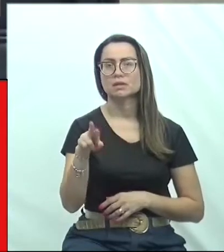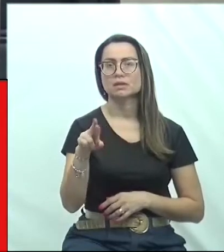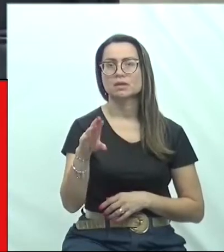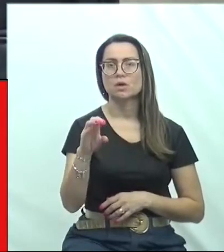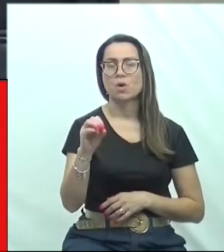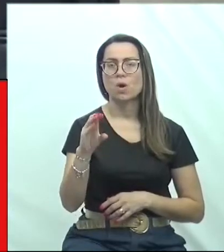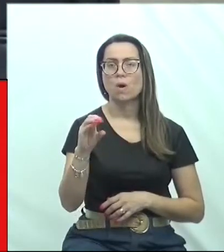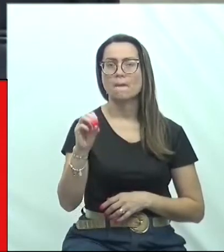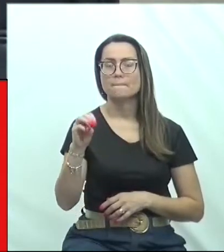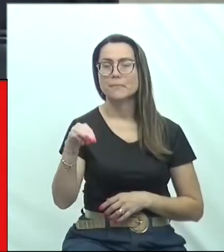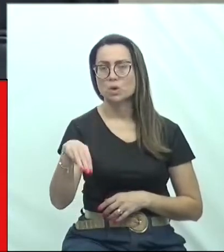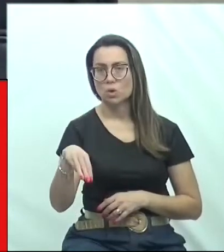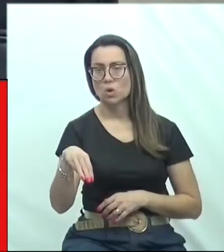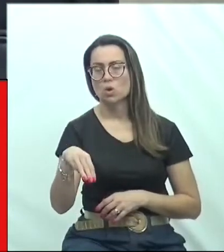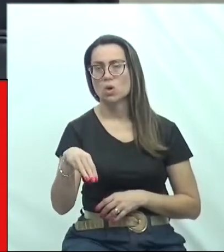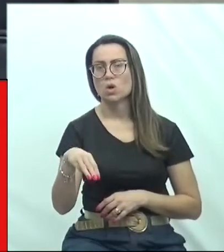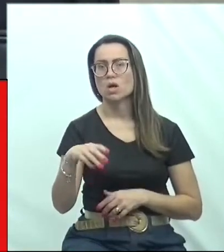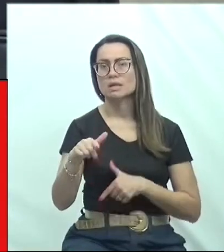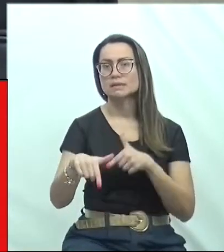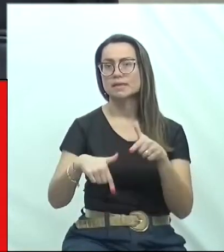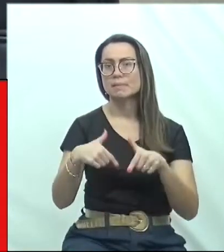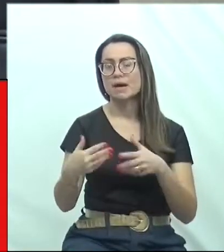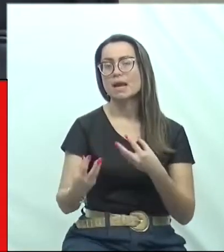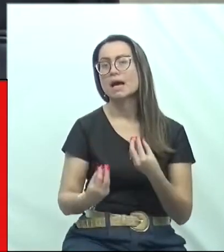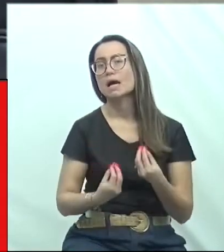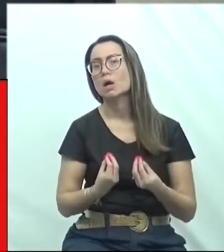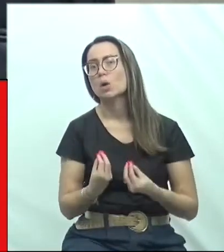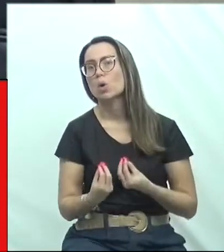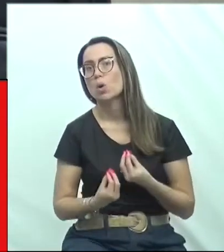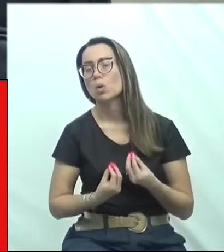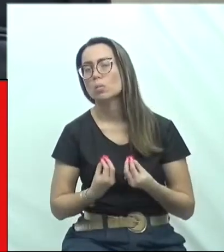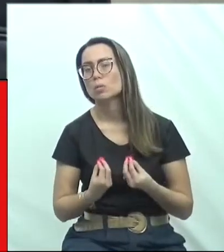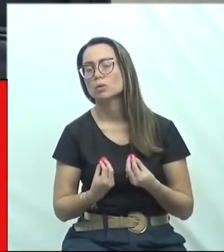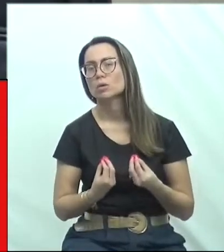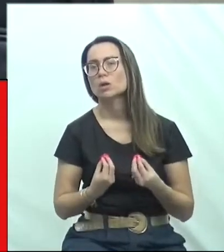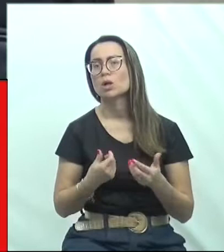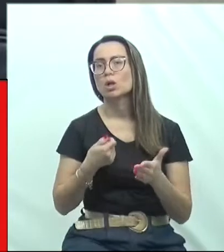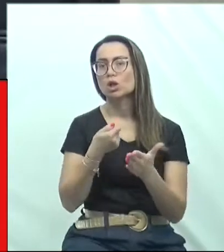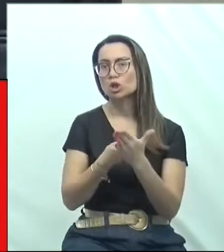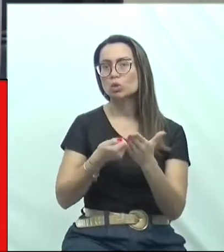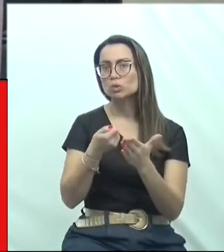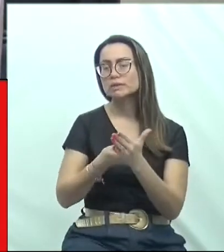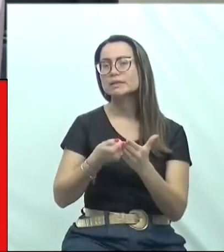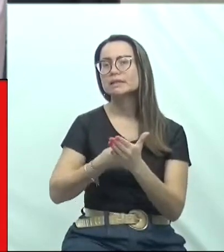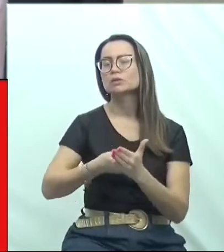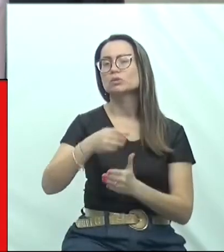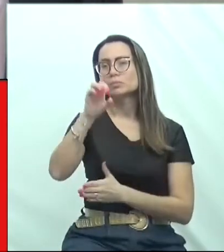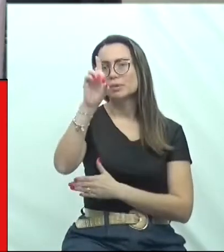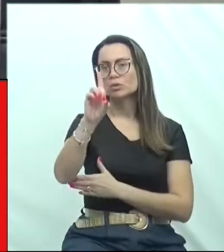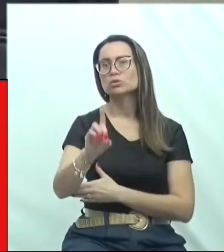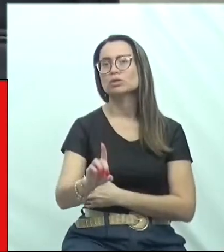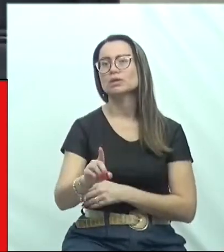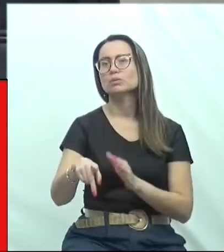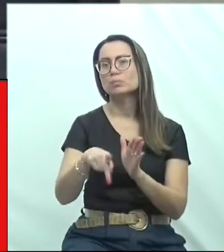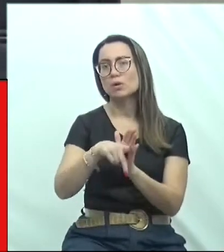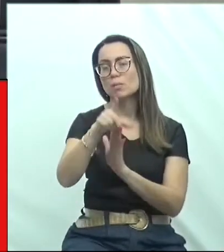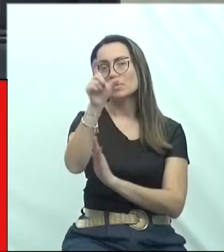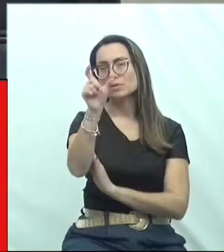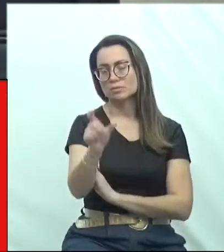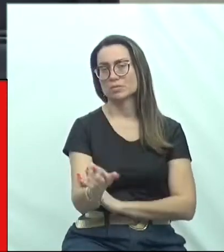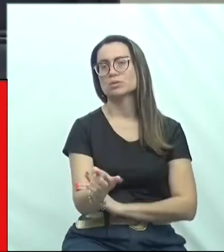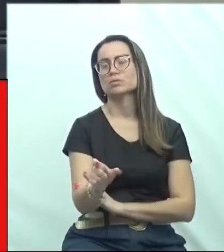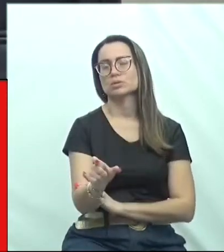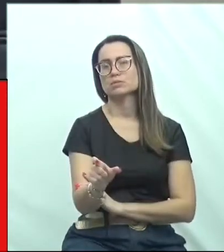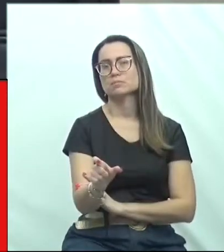área da defesa do consumidor, é um órgão administrativo que nós analisamos as leis competentes e